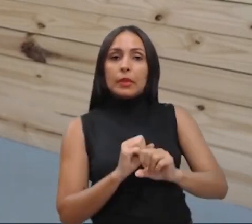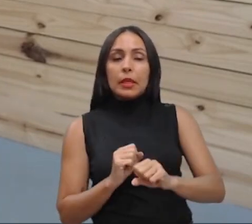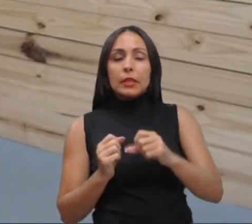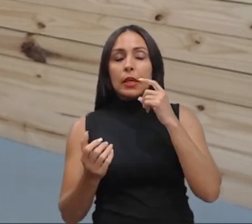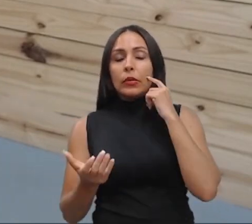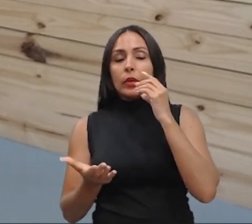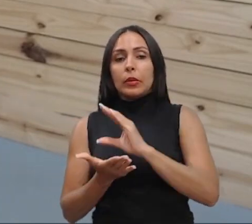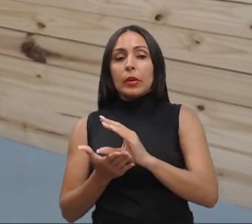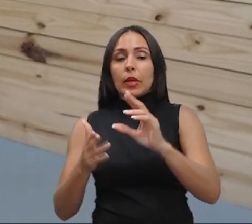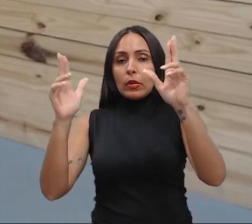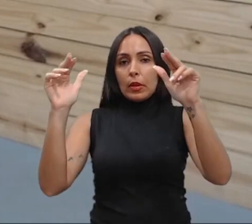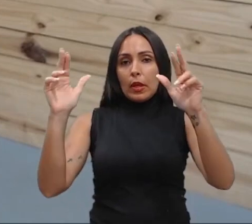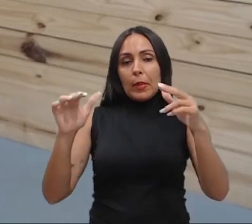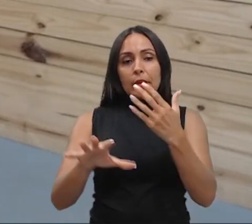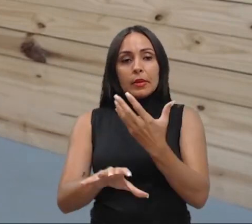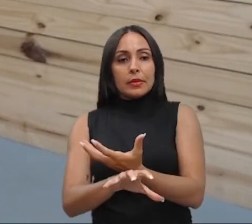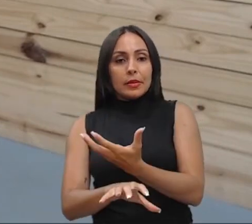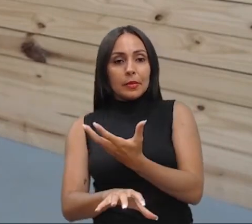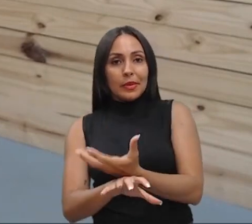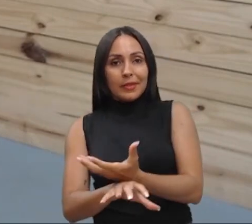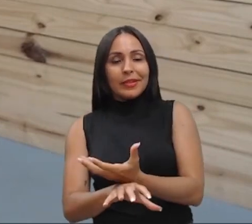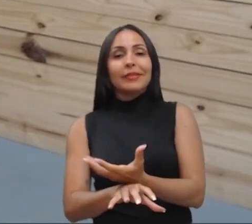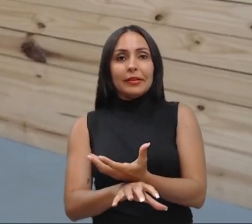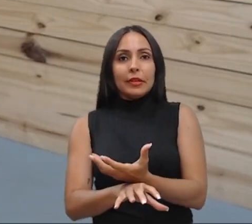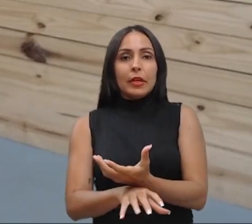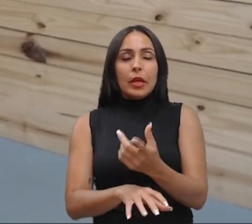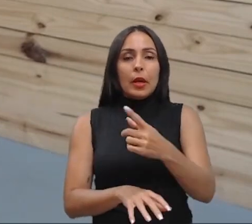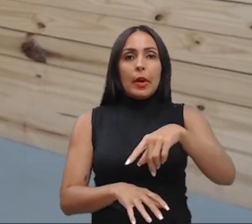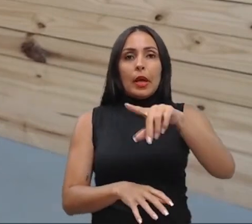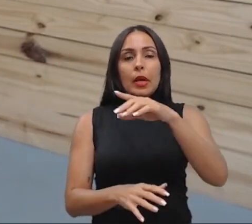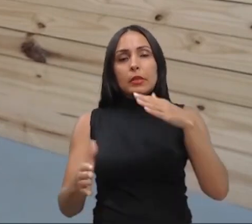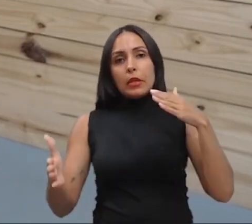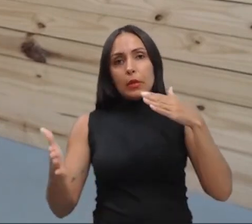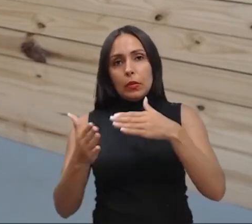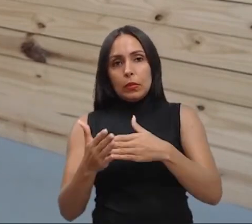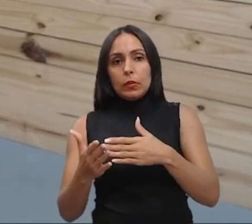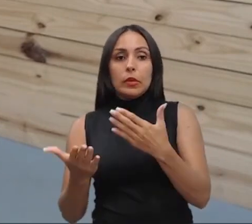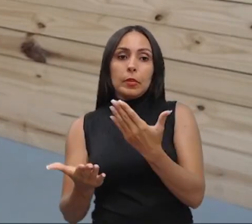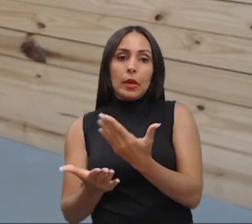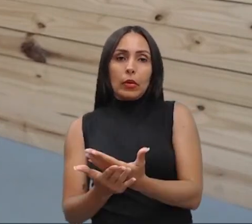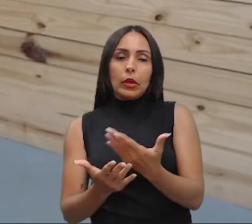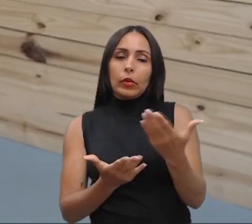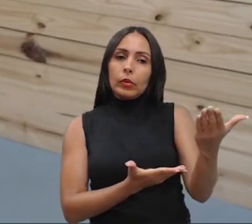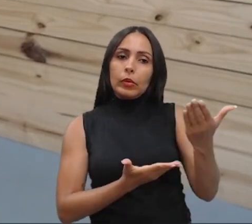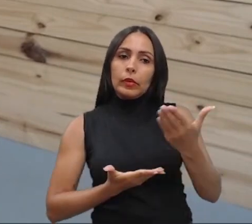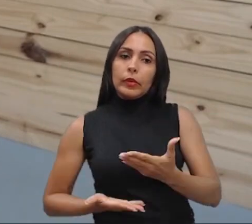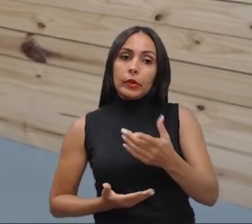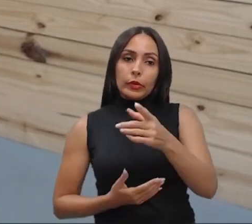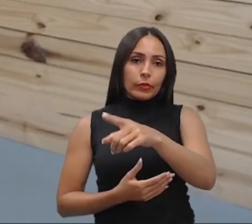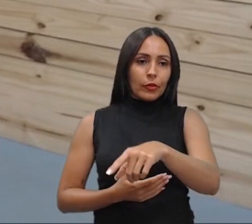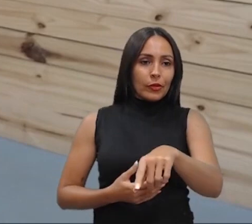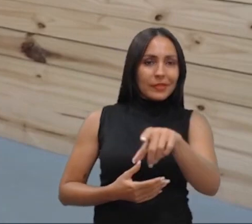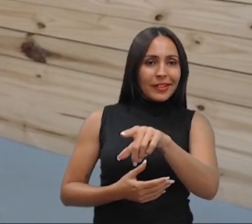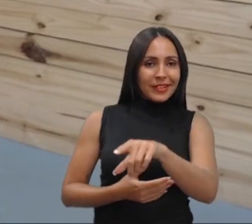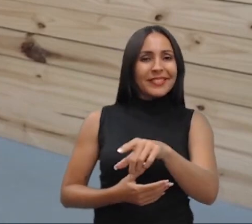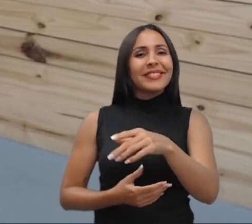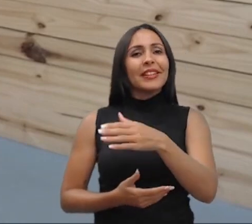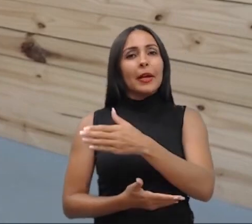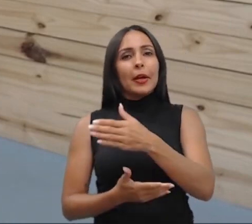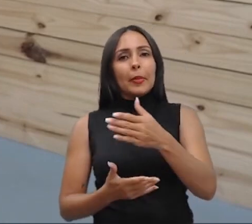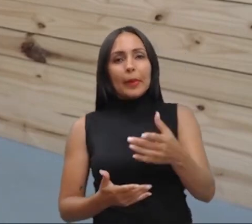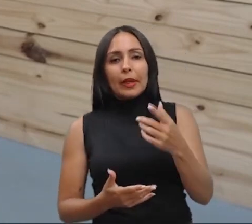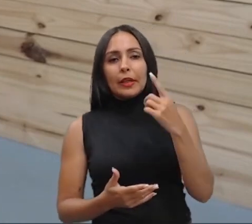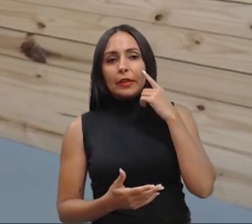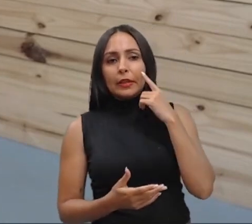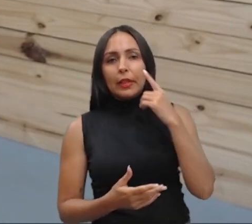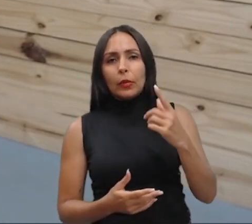tema da nossa disciplina. E para essa última unidade, eu convido você, para discutir um assunto super